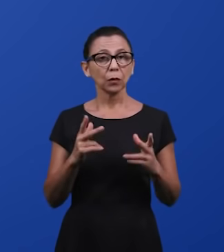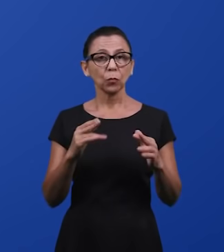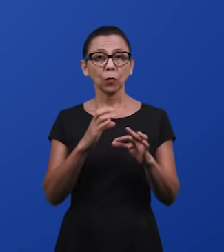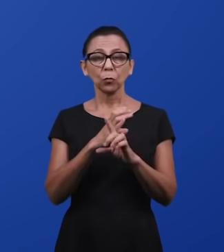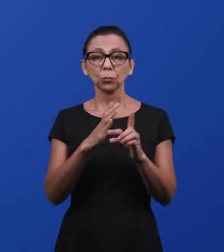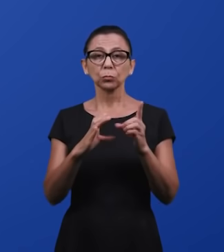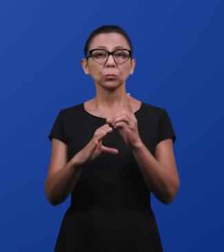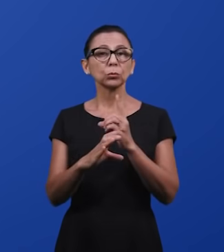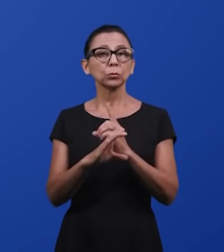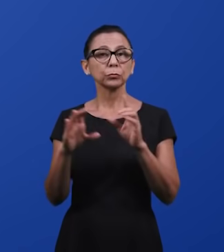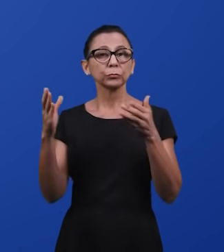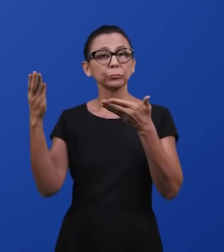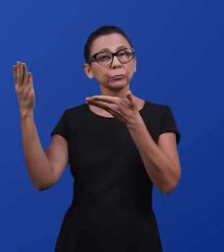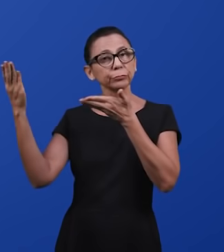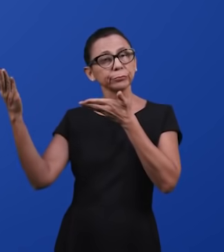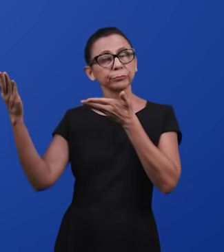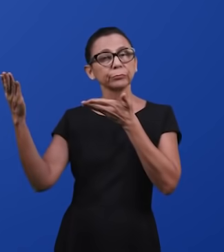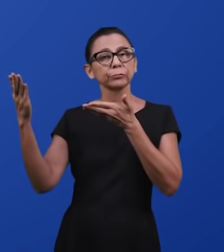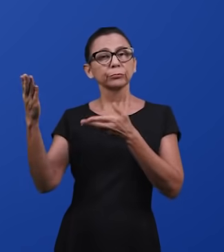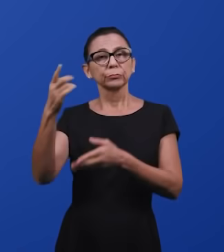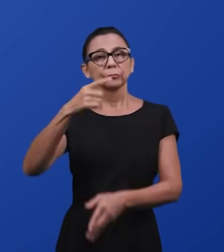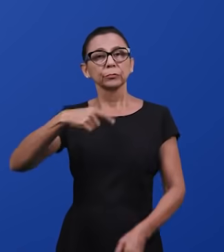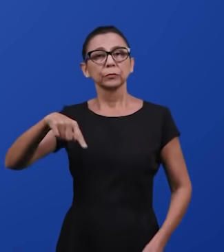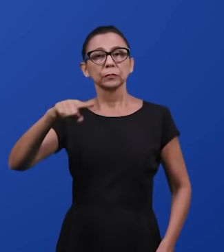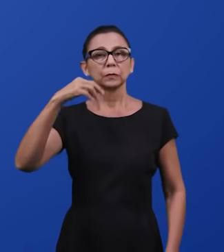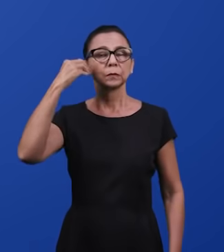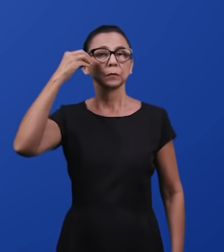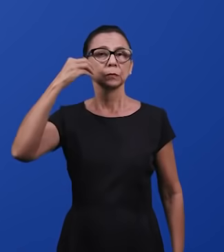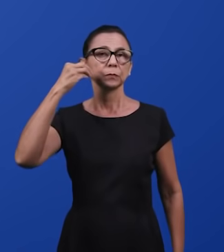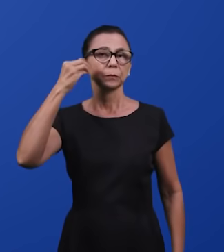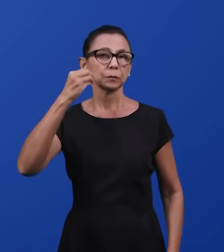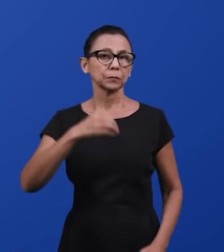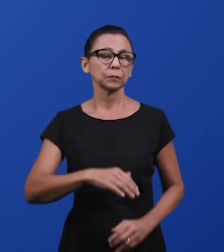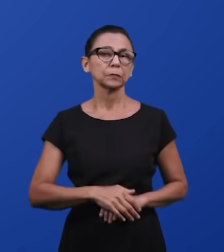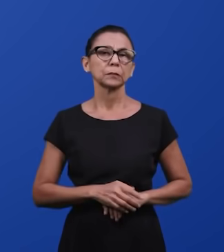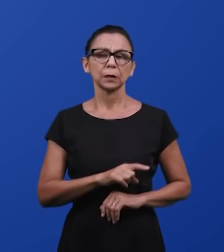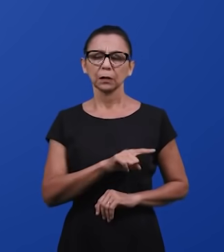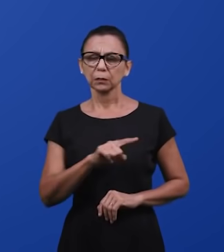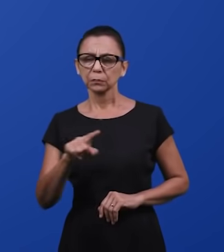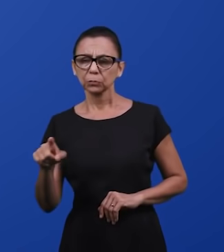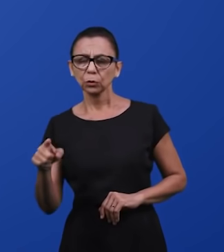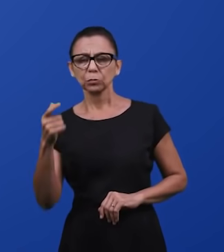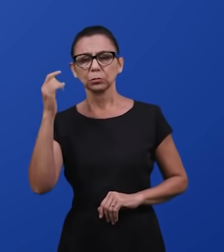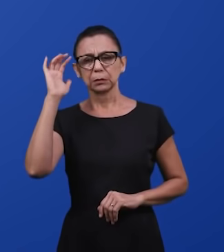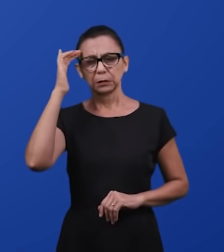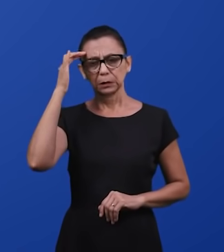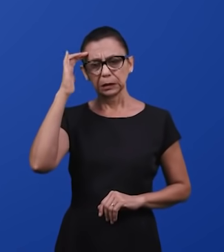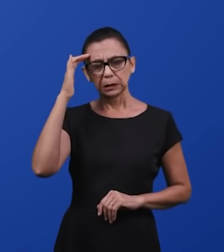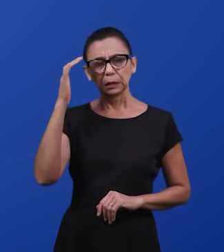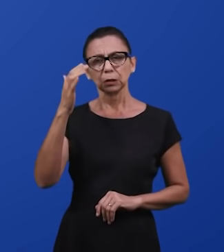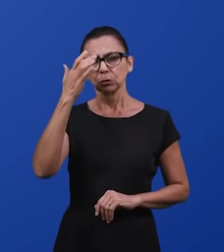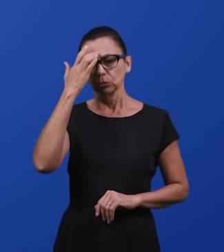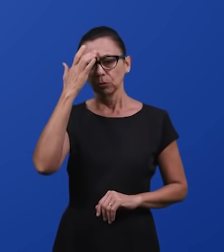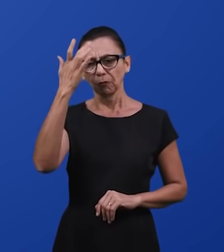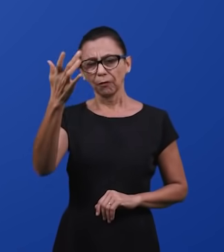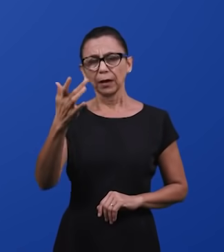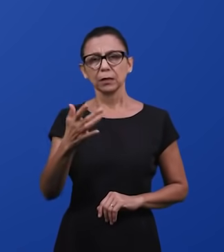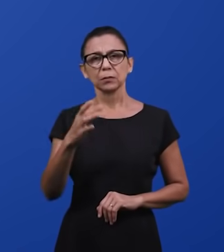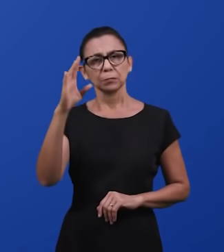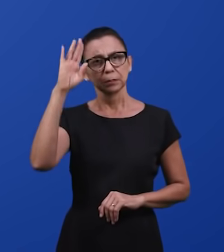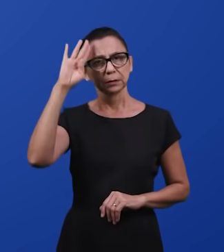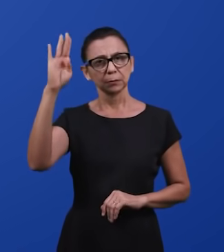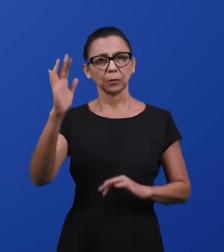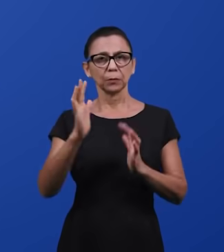verdadeiro culto ao Senhor e temos tido uma grande experiência com o alcance dos irmãos e principalmente com